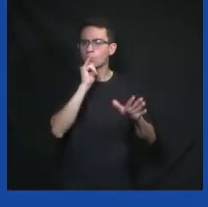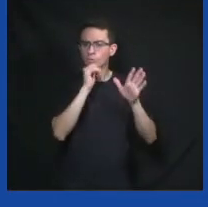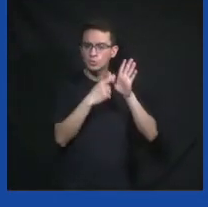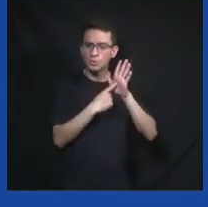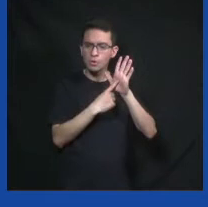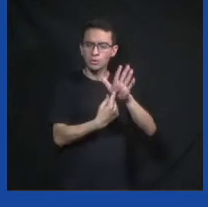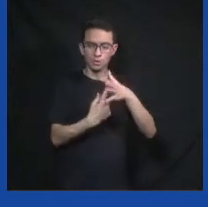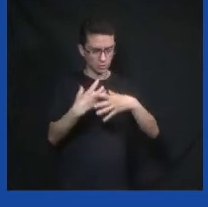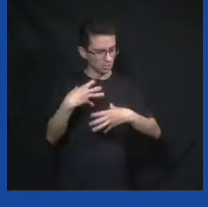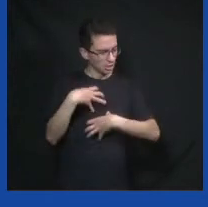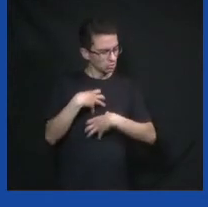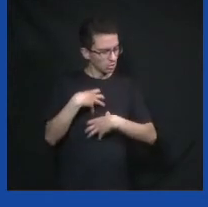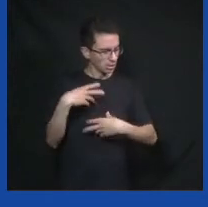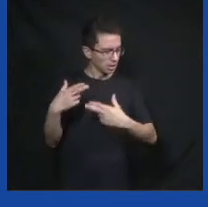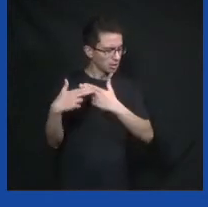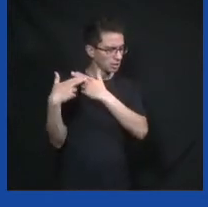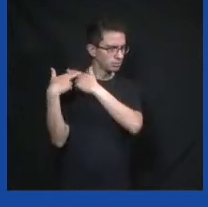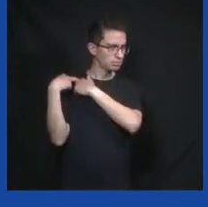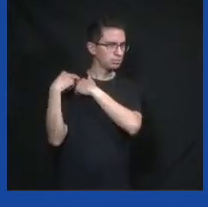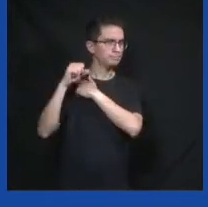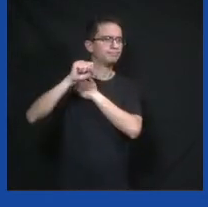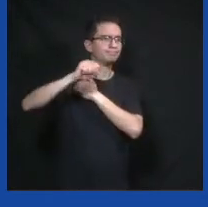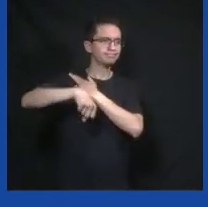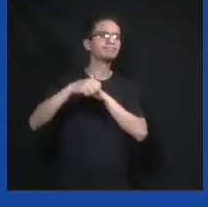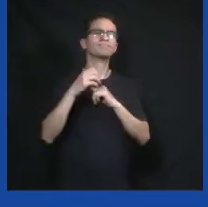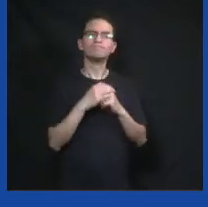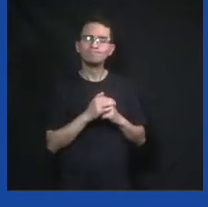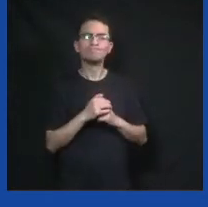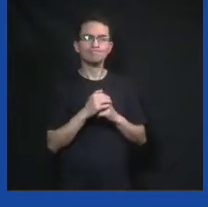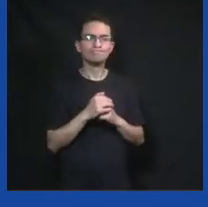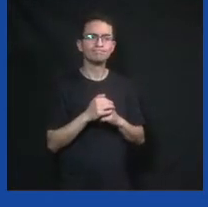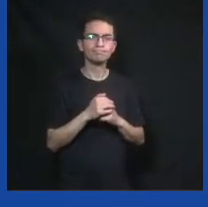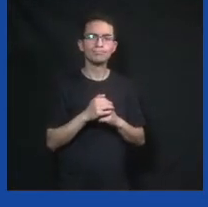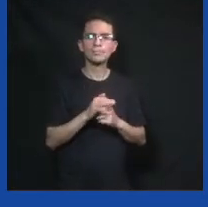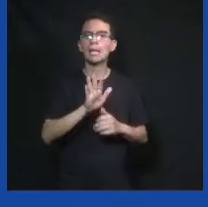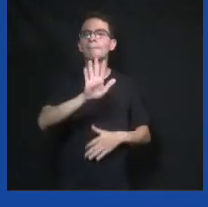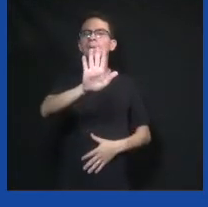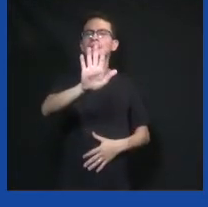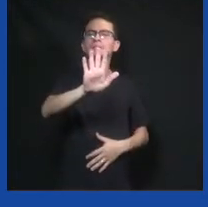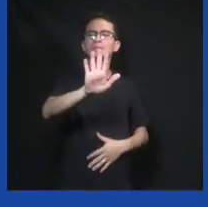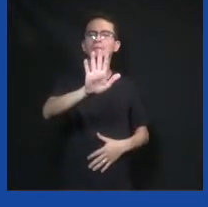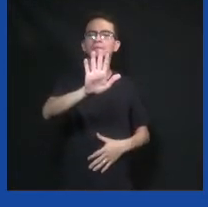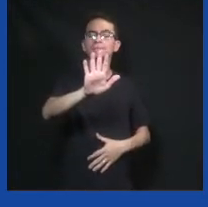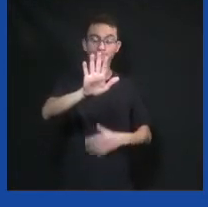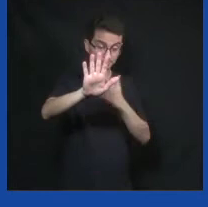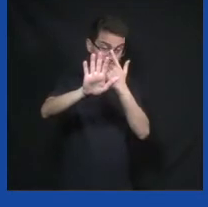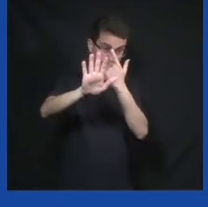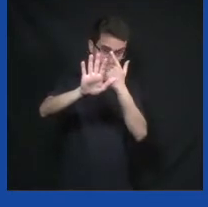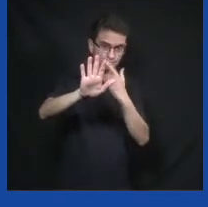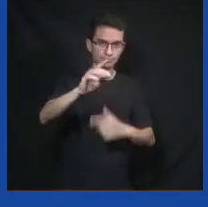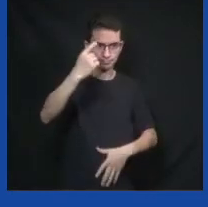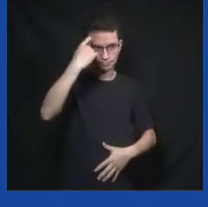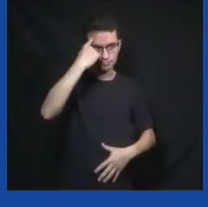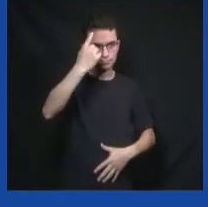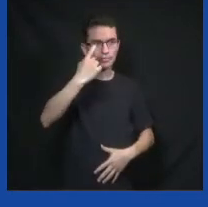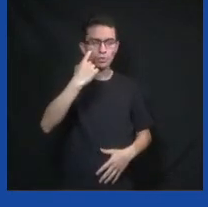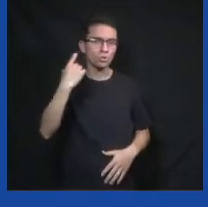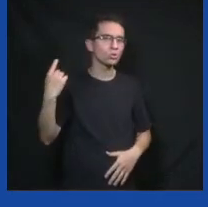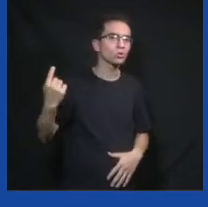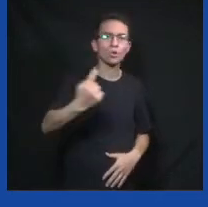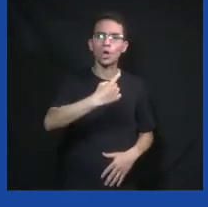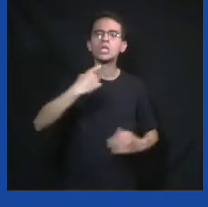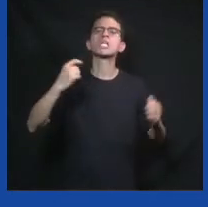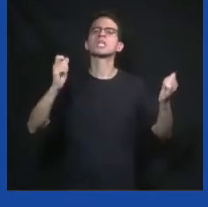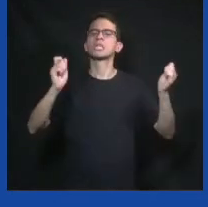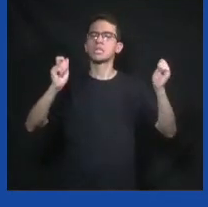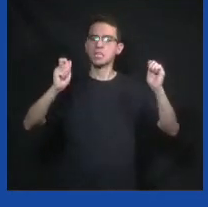muito responsável para dentro da sala de aula. Agora, se efetivamente, Roxane, a gente fizesse isso de maneira correta, boa,